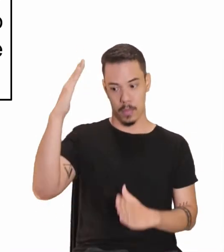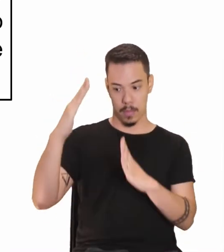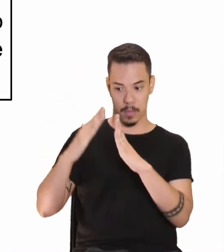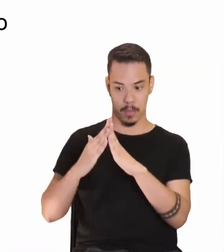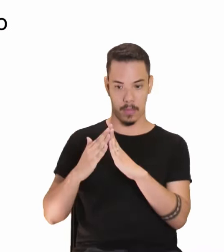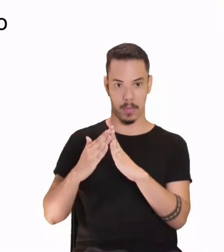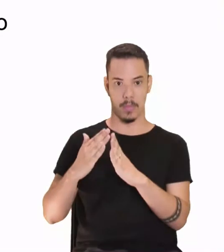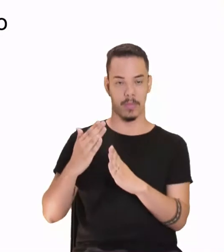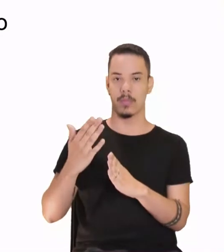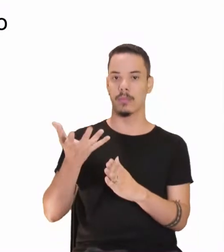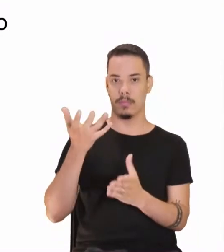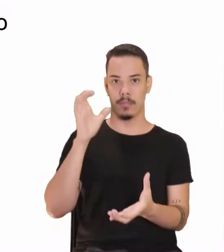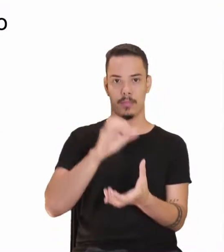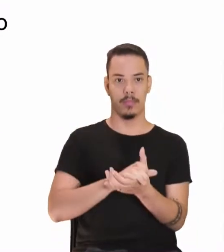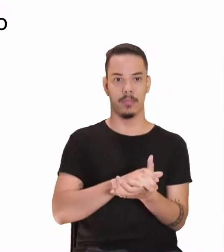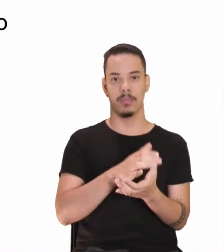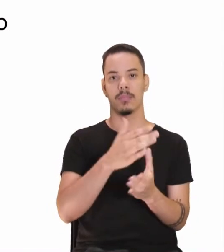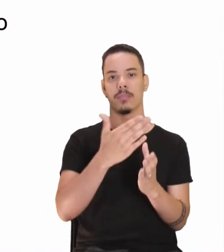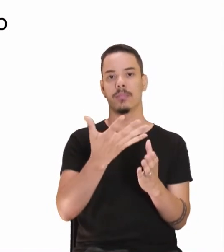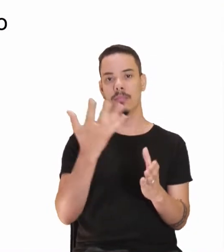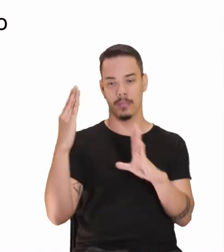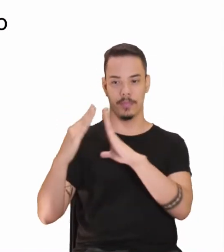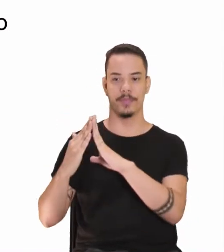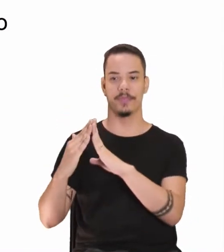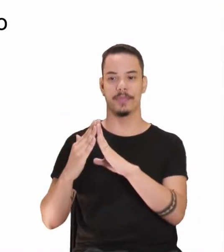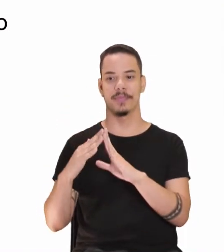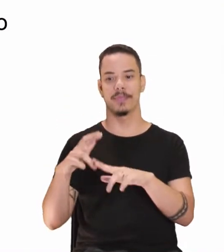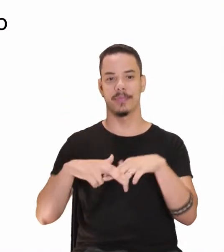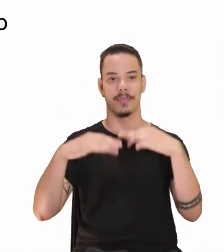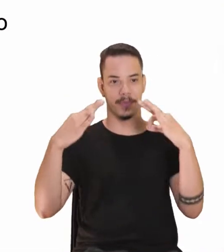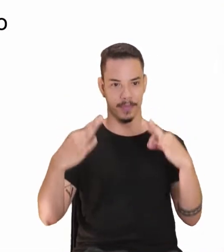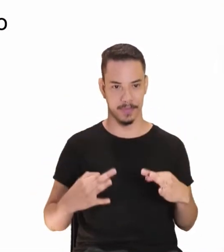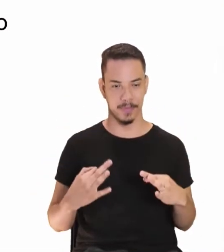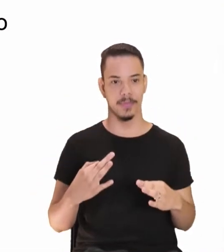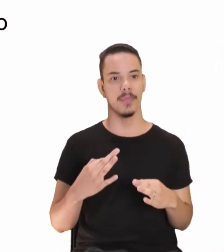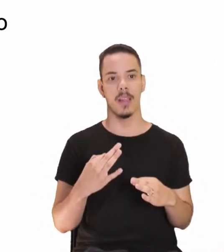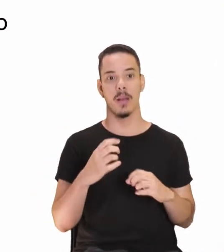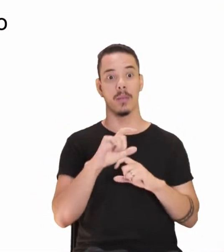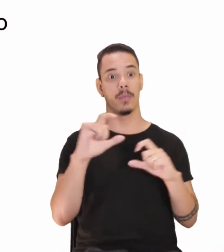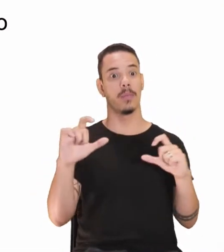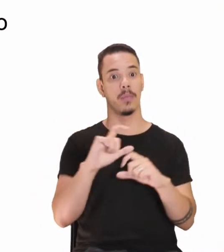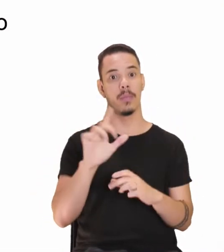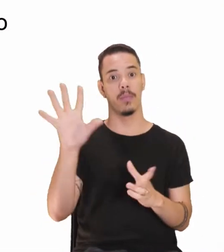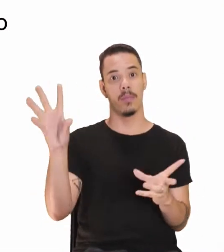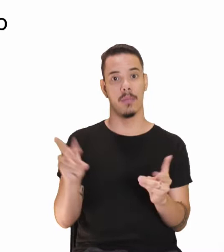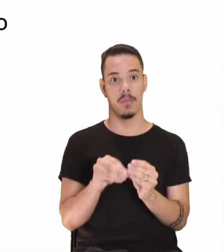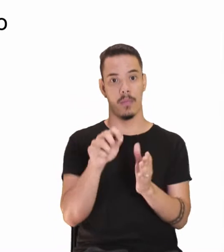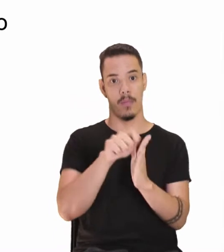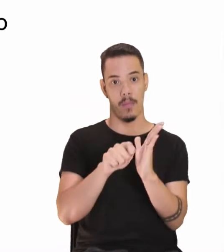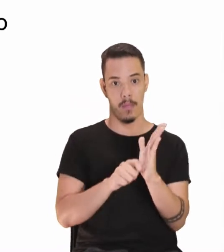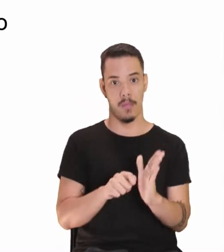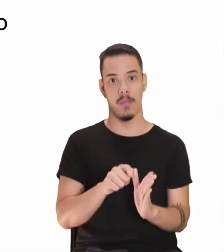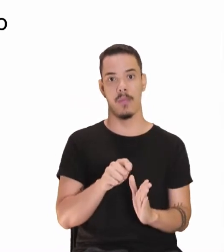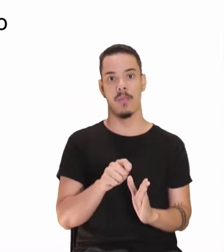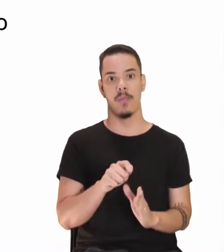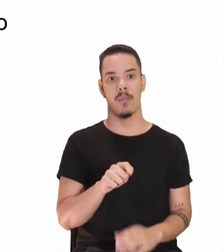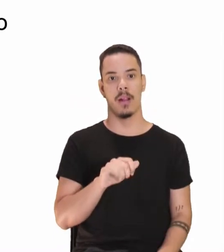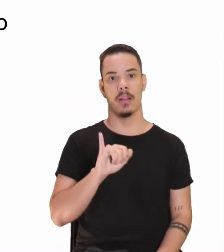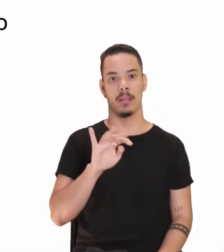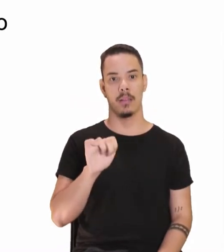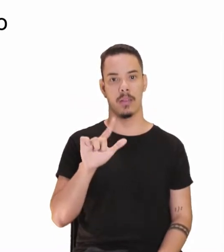Casa. Com certeza, né? Comando da questão. As rubricas em